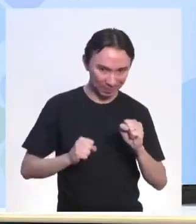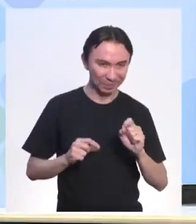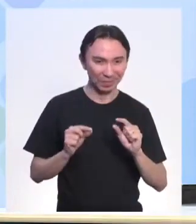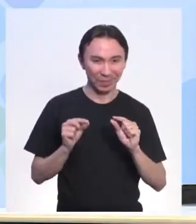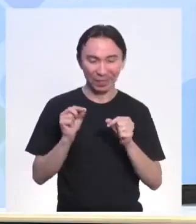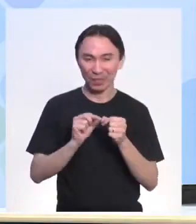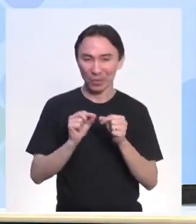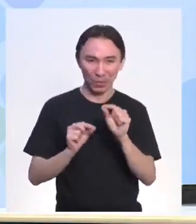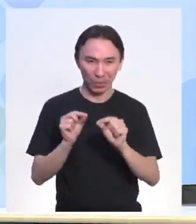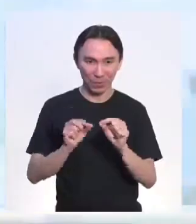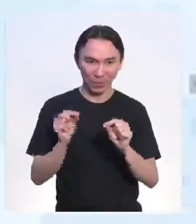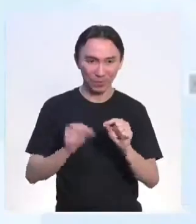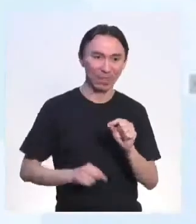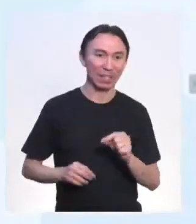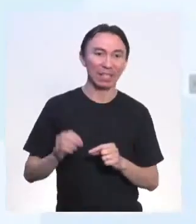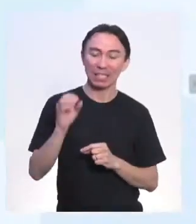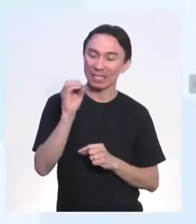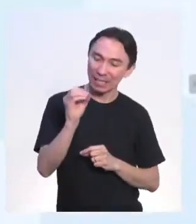que o